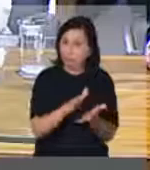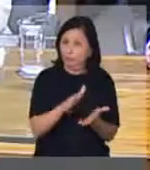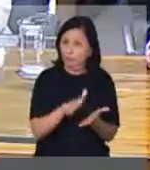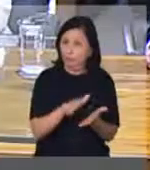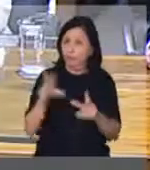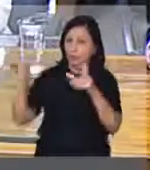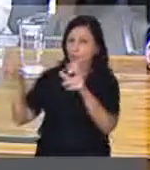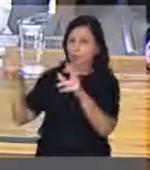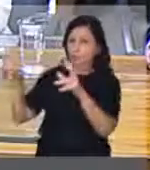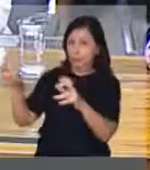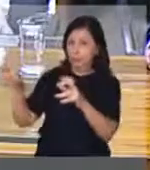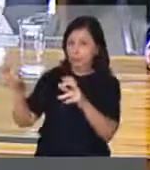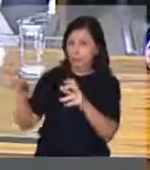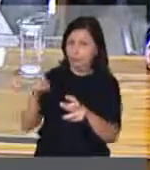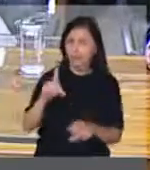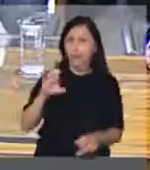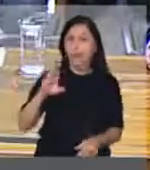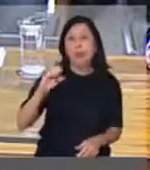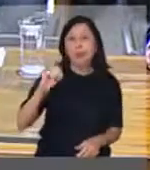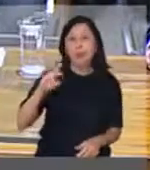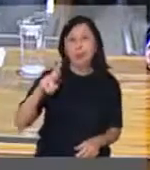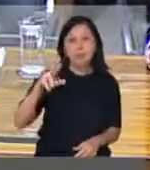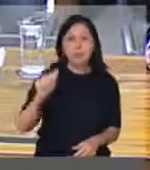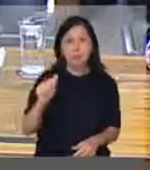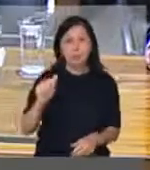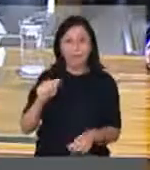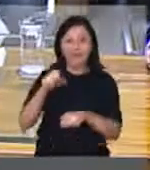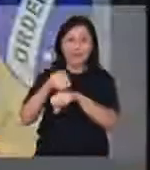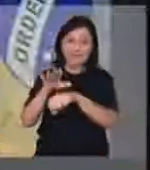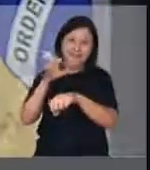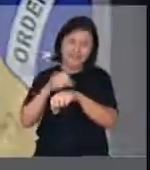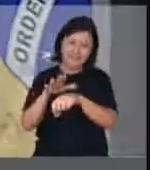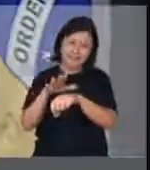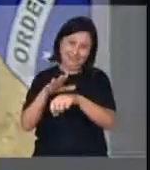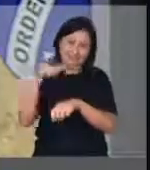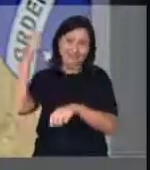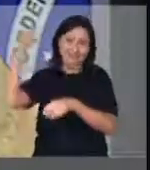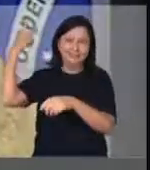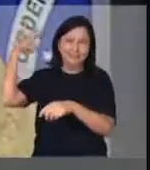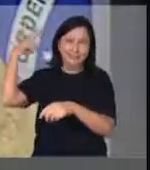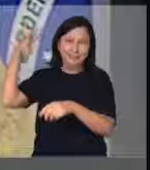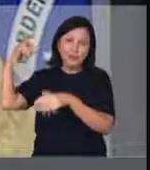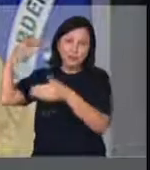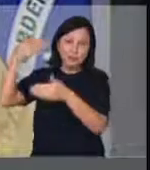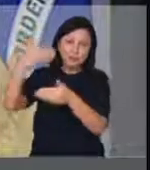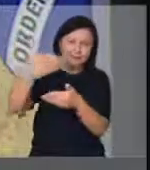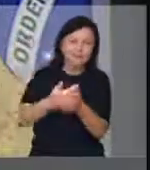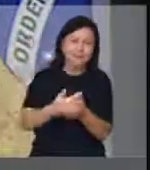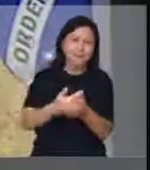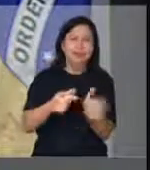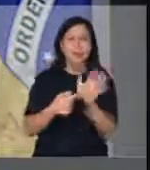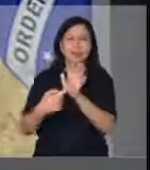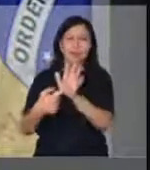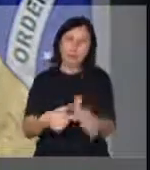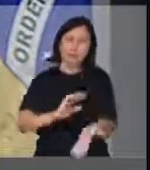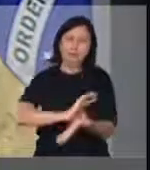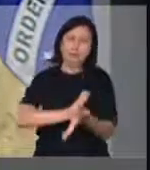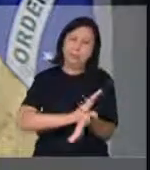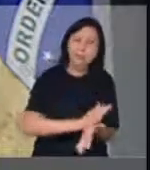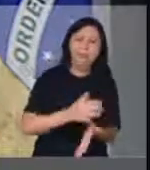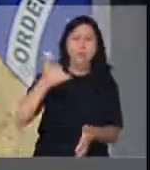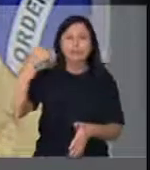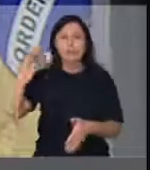apanhado de fábulas curtas e divertidas sobre inclusão superação de dificuldades e atitudes preconceituosas um verdadeiro manifesto